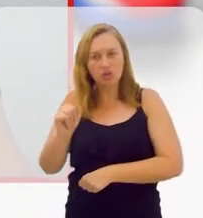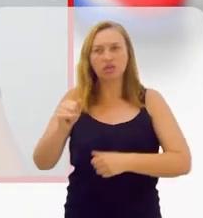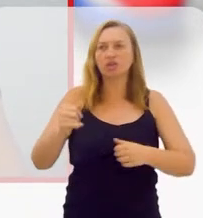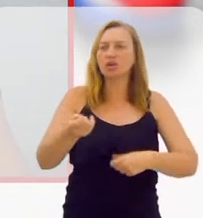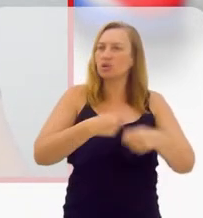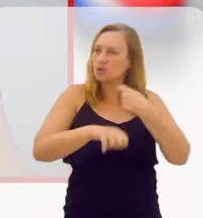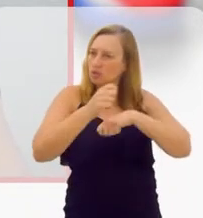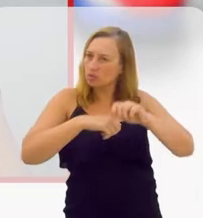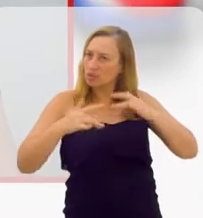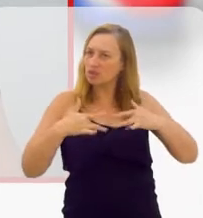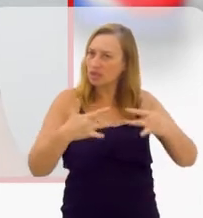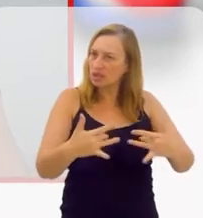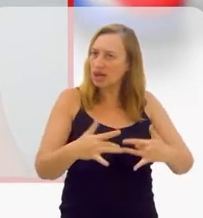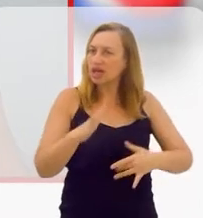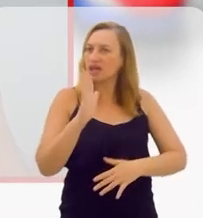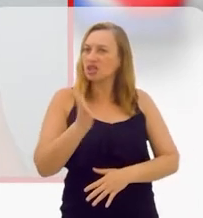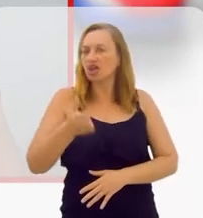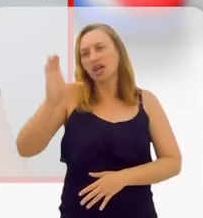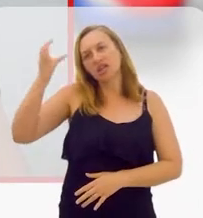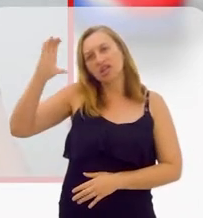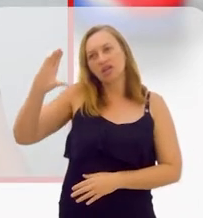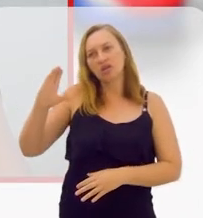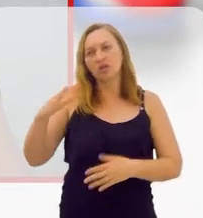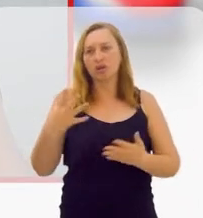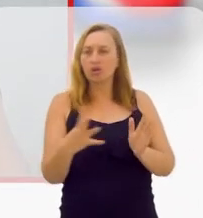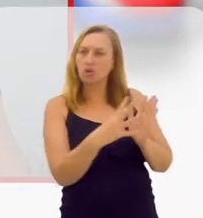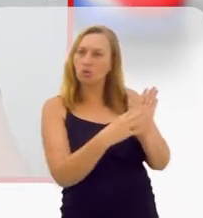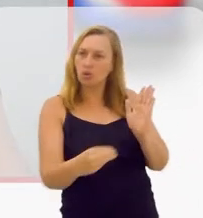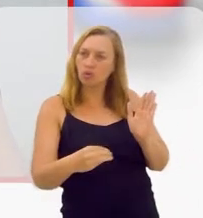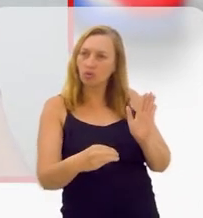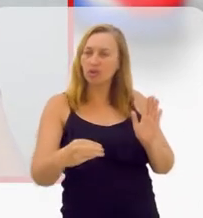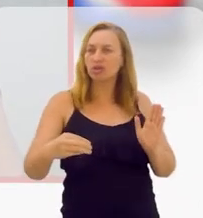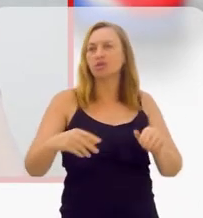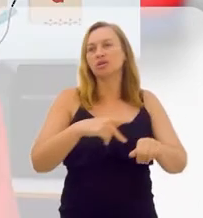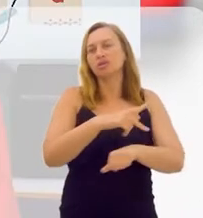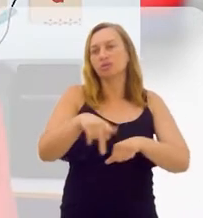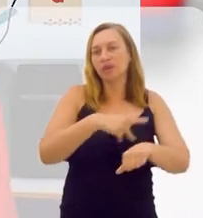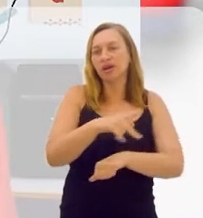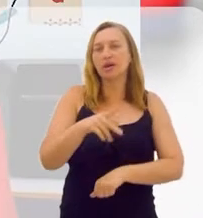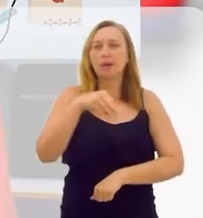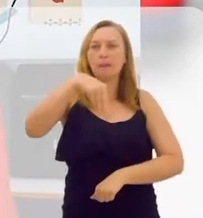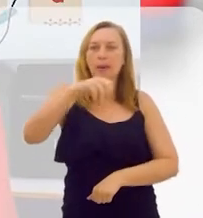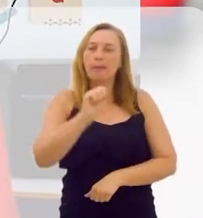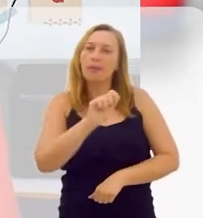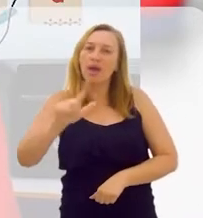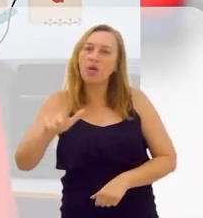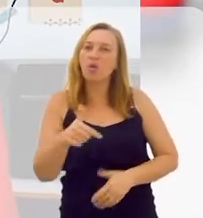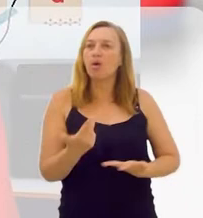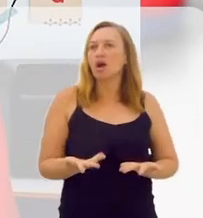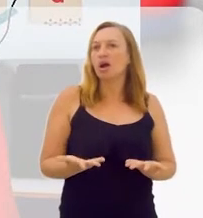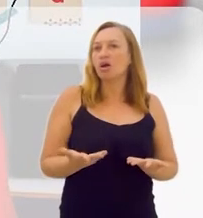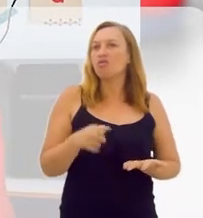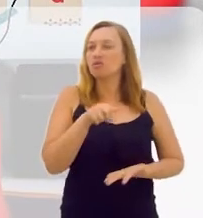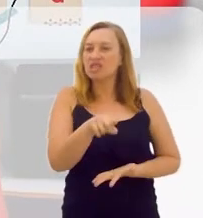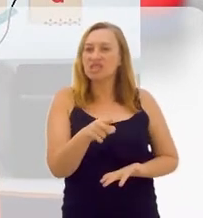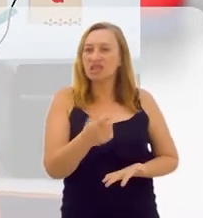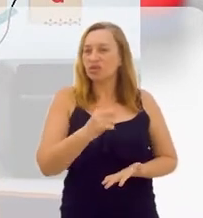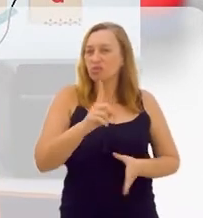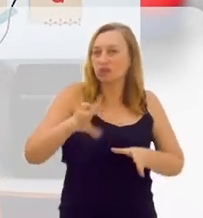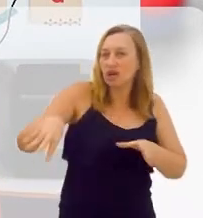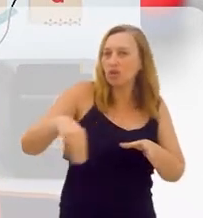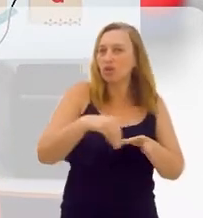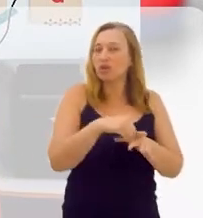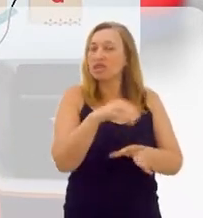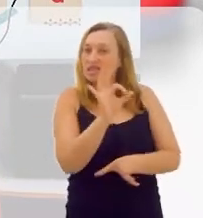bastante. Economia solidária em Niterói, ela já é exemplo no país, né? E Mabel, apesar de você não